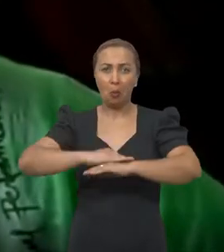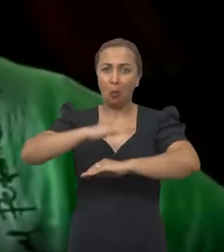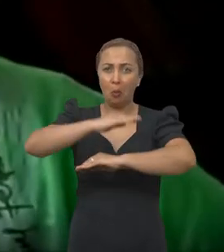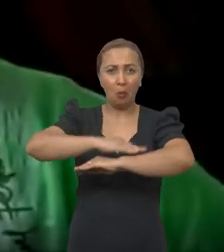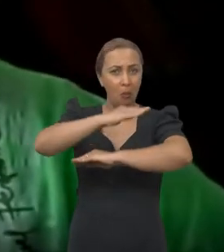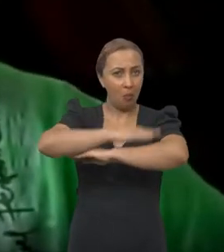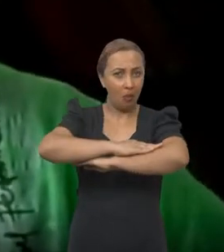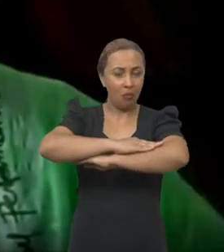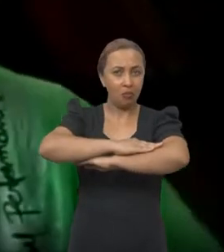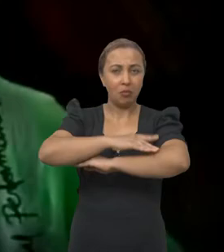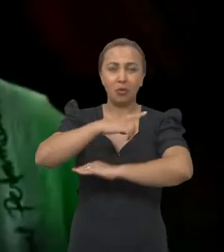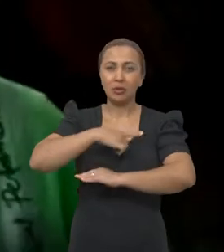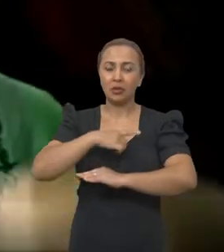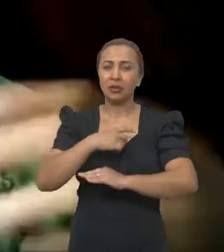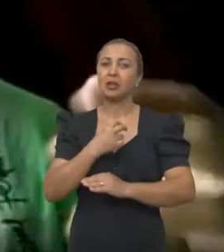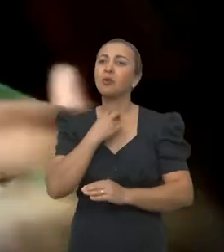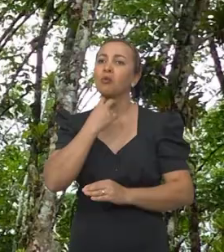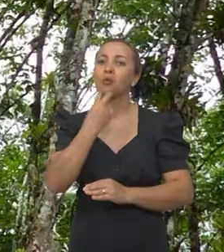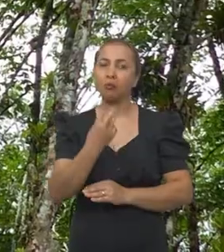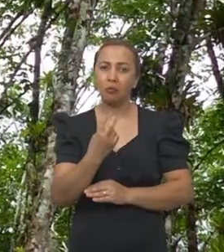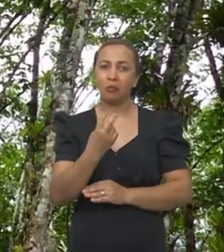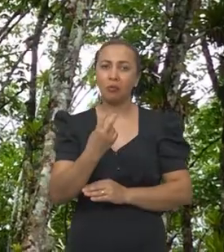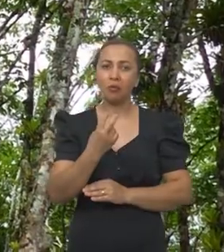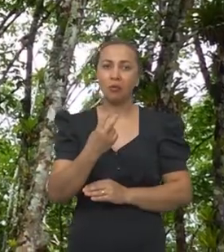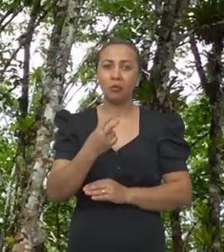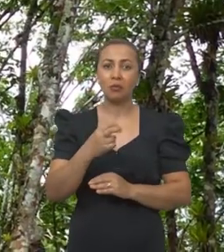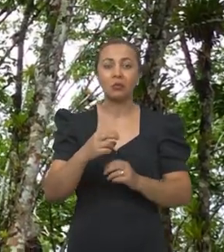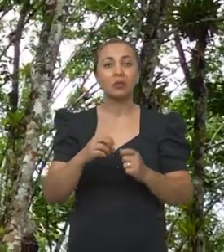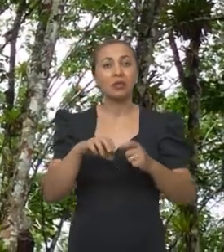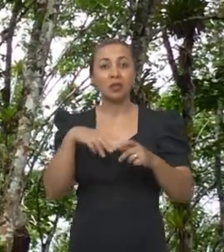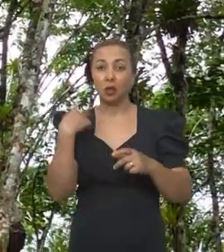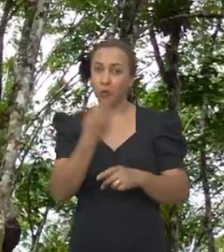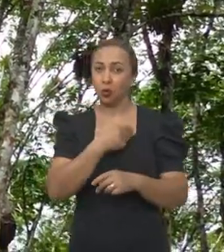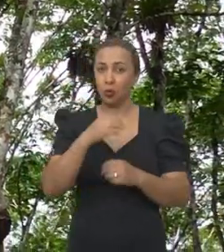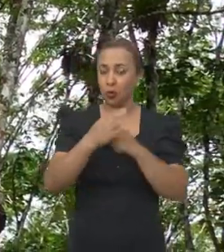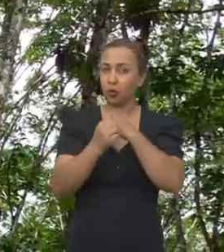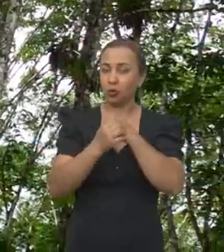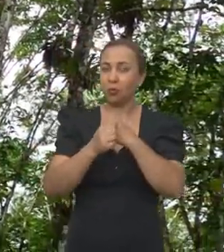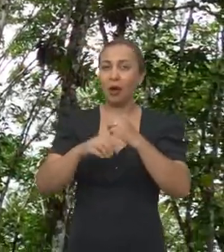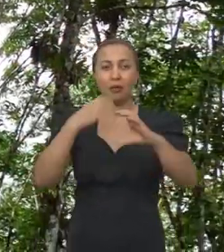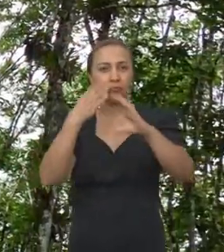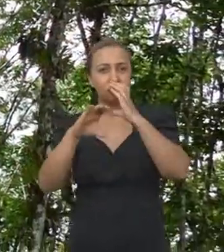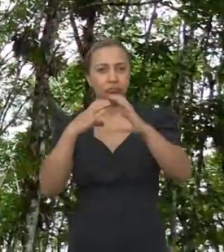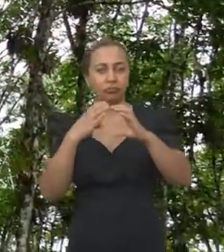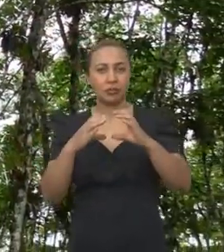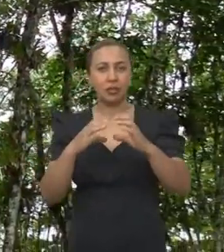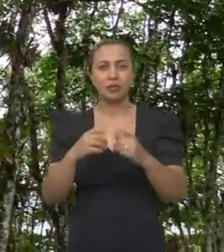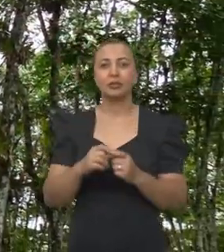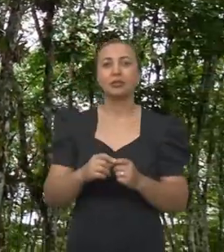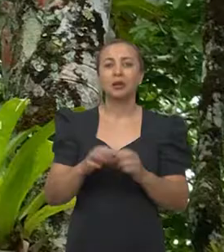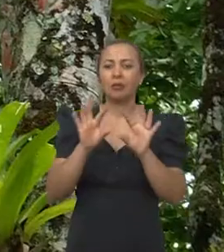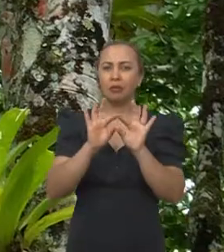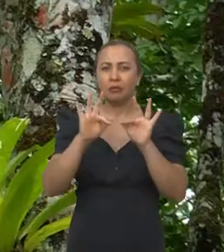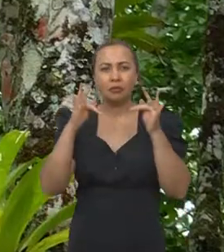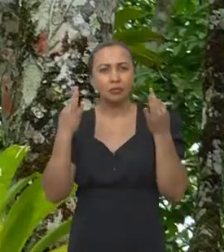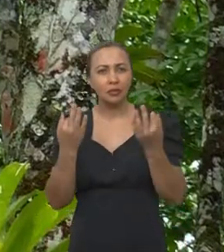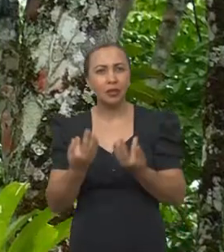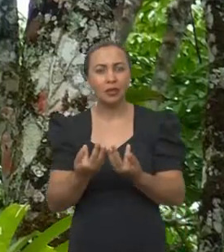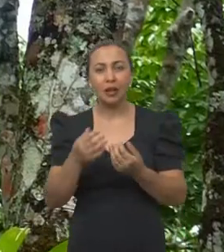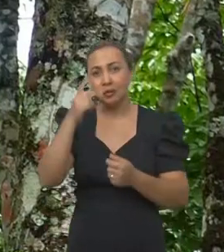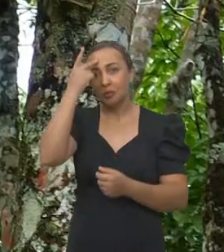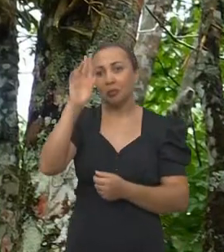sapos rãs pererecas eles internet som a gente americanos né ou localizações